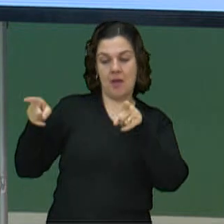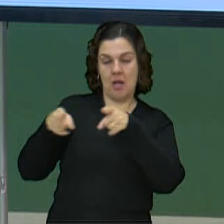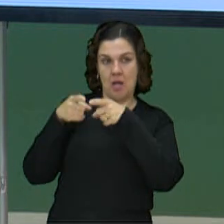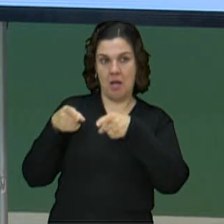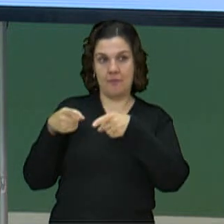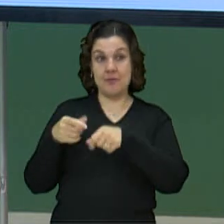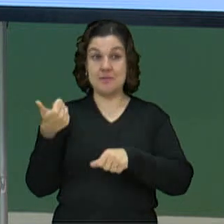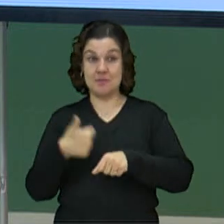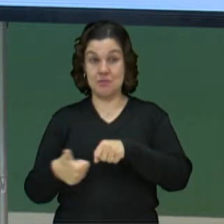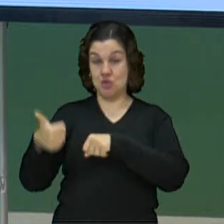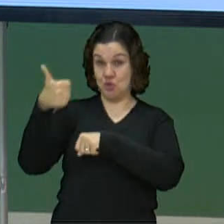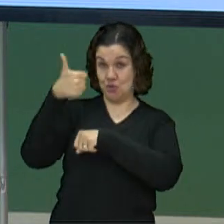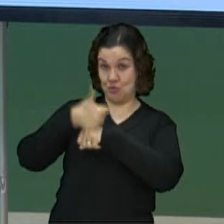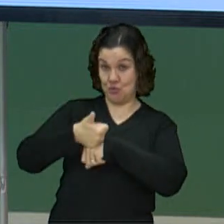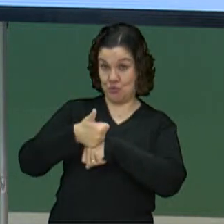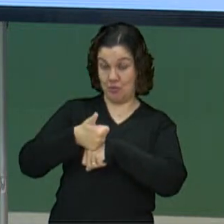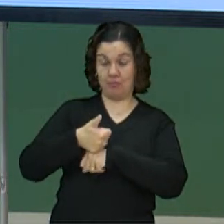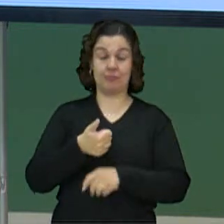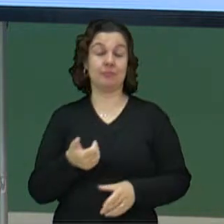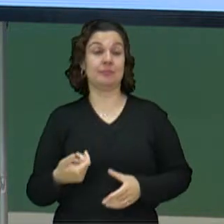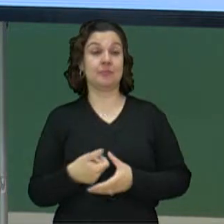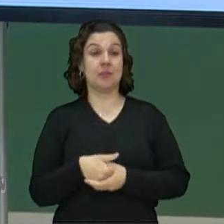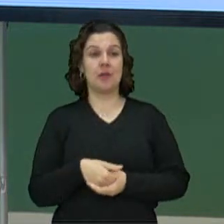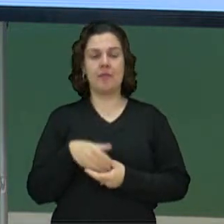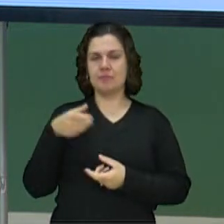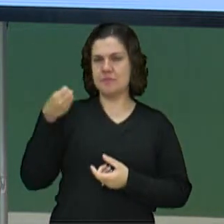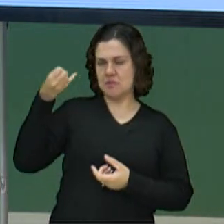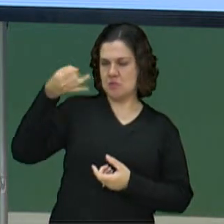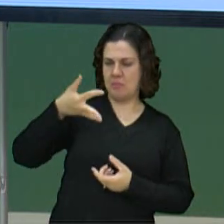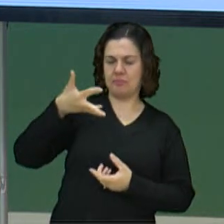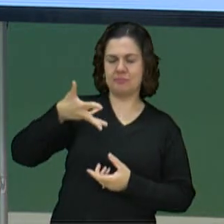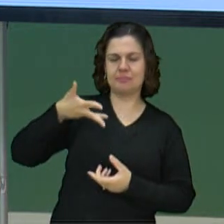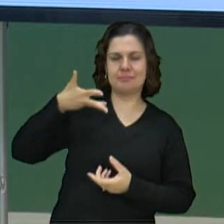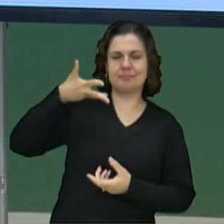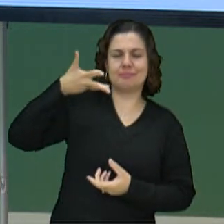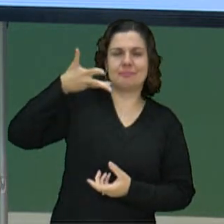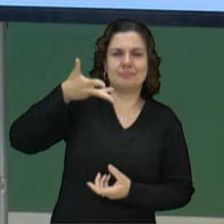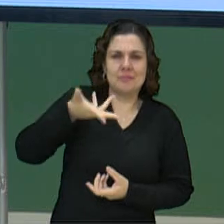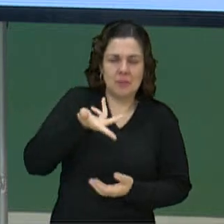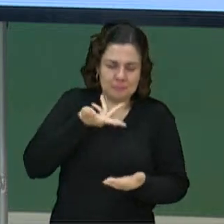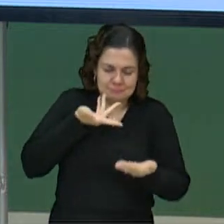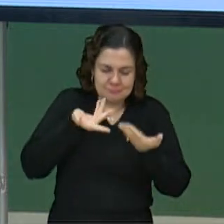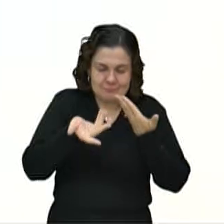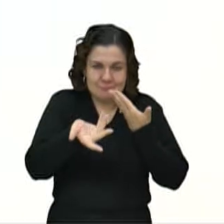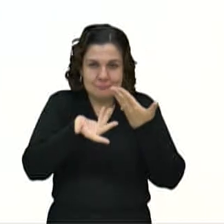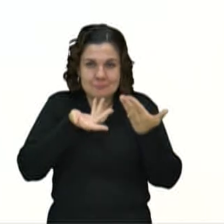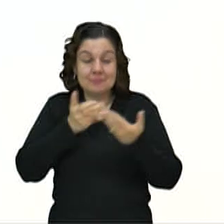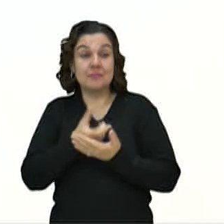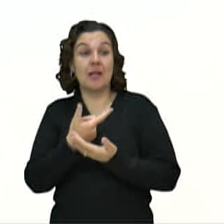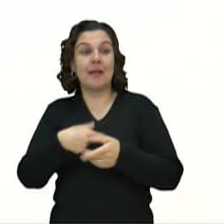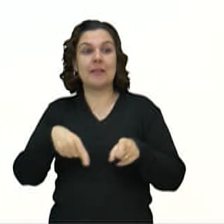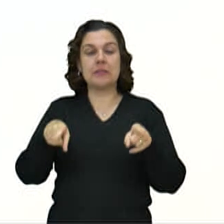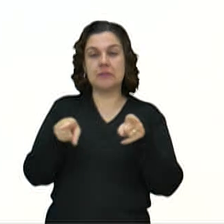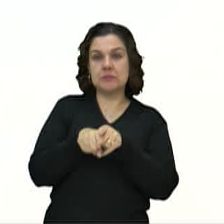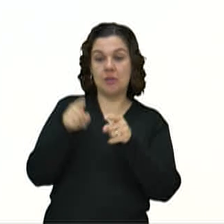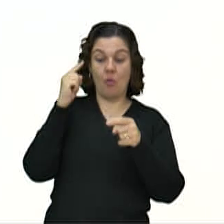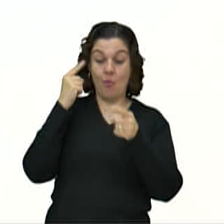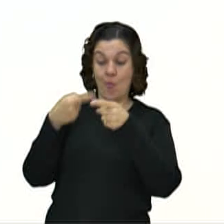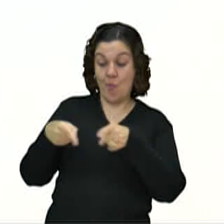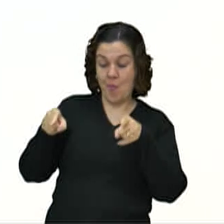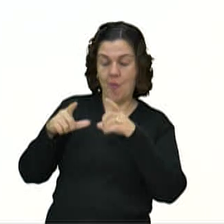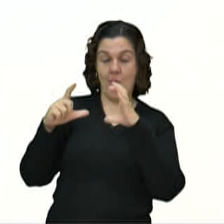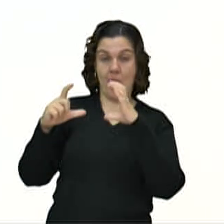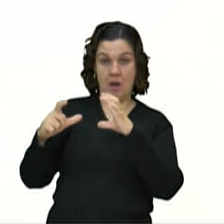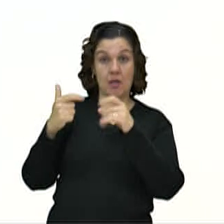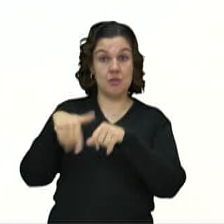Duce, esse chefe, o Mussolini, como ele era conhecido, falava de perto aos italianos. Então, o rádio,